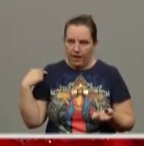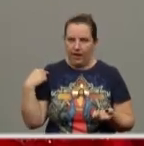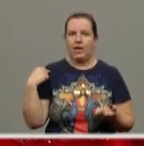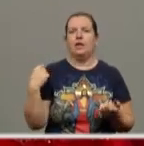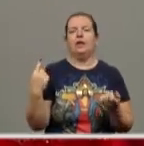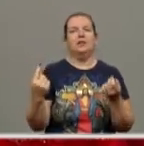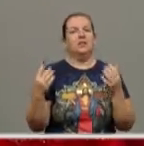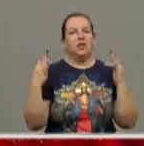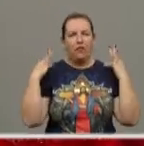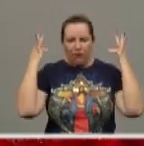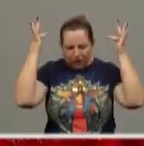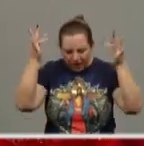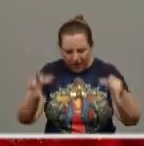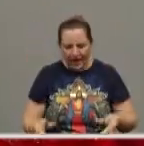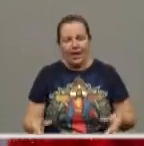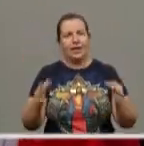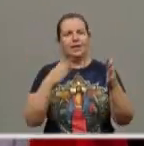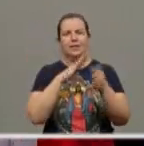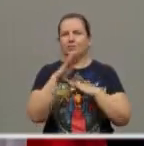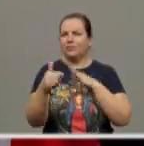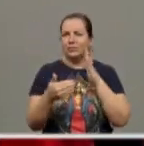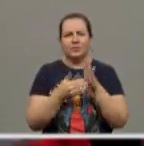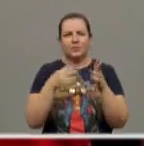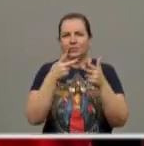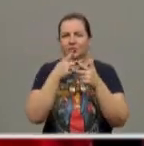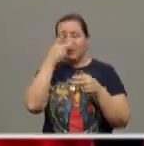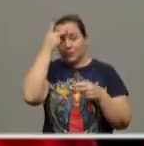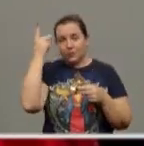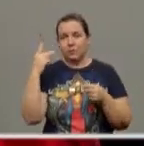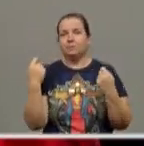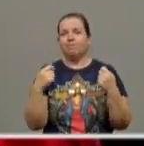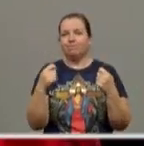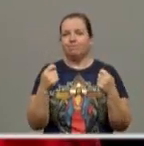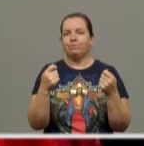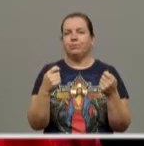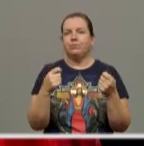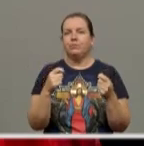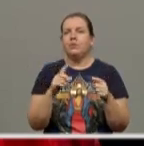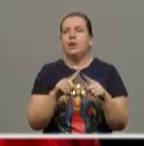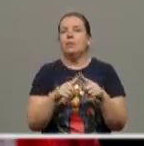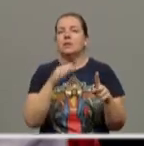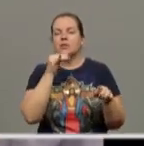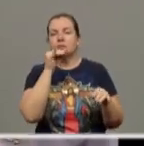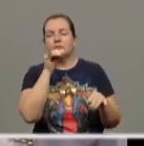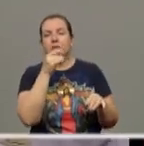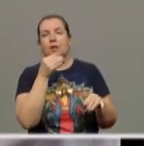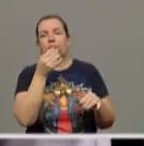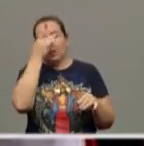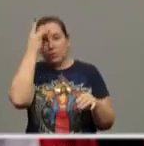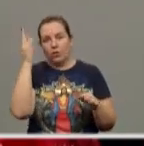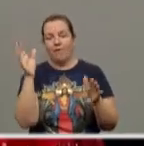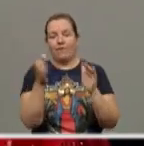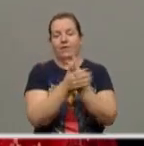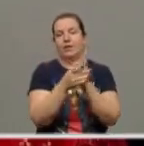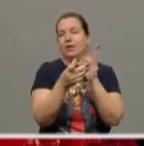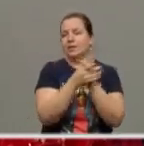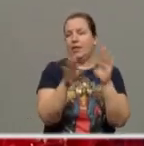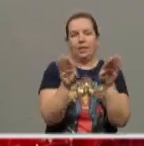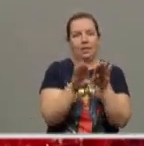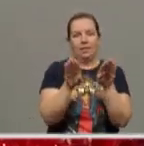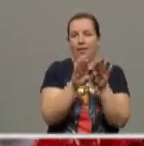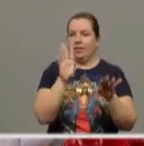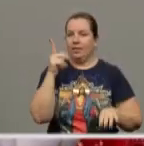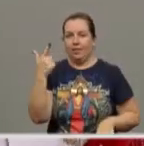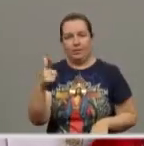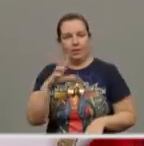uma religiosa, ao se deparar com a situação em que uma pessoa está falando: não, eu vou me casar, e se não gosta, olha que a sua